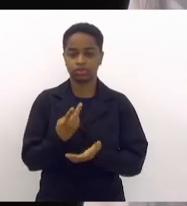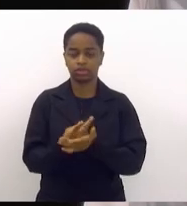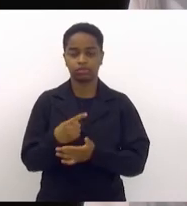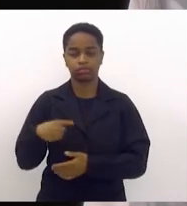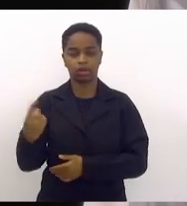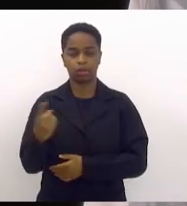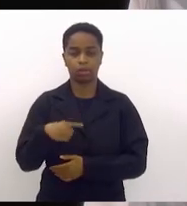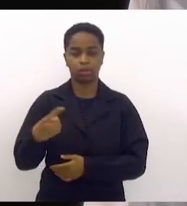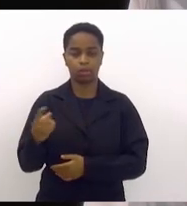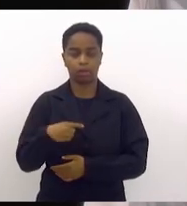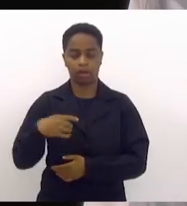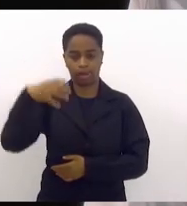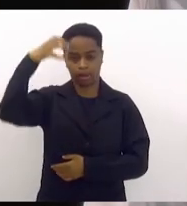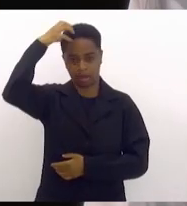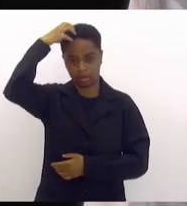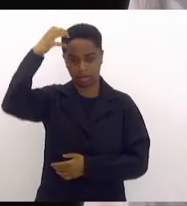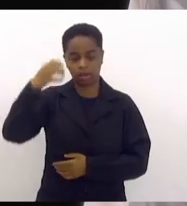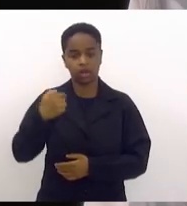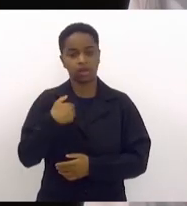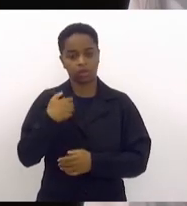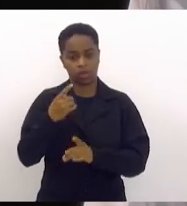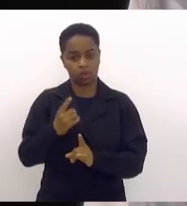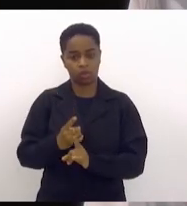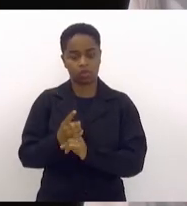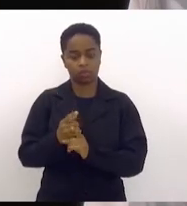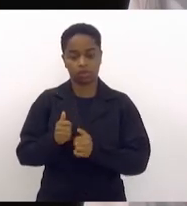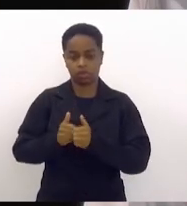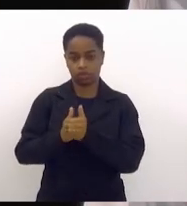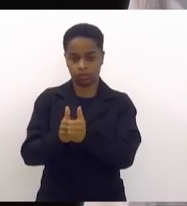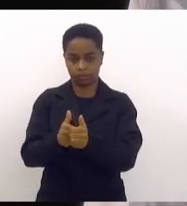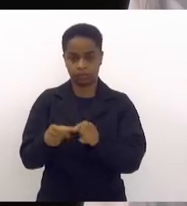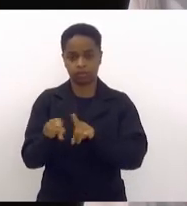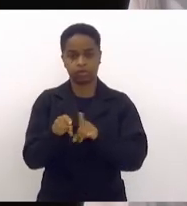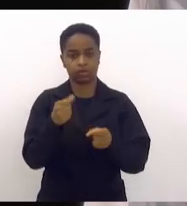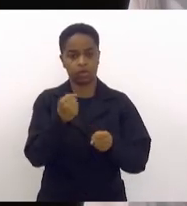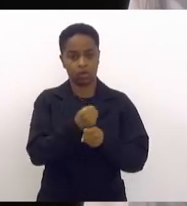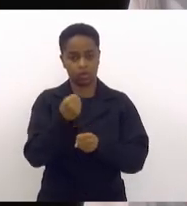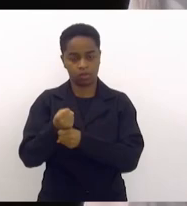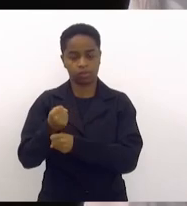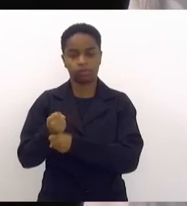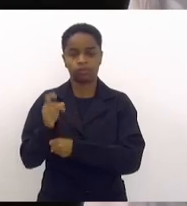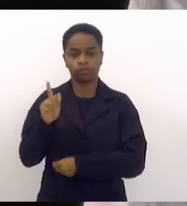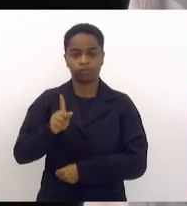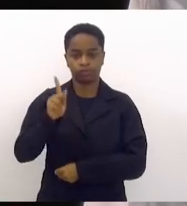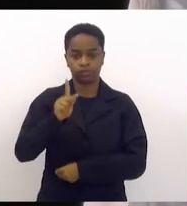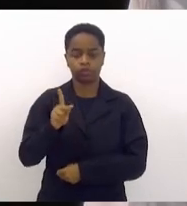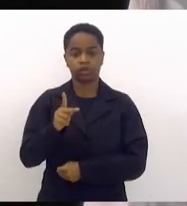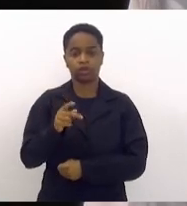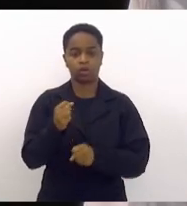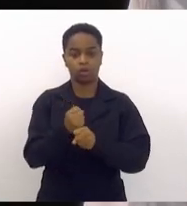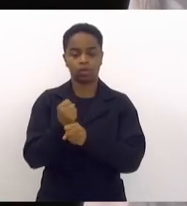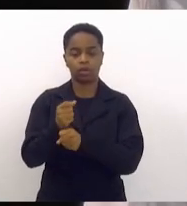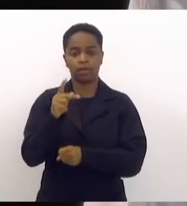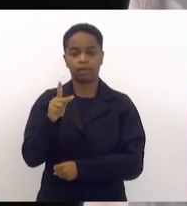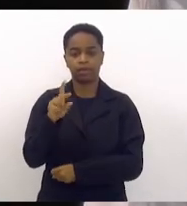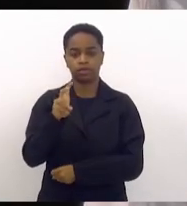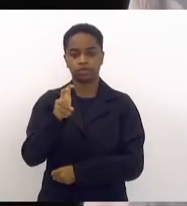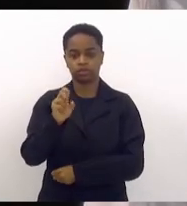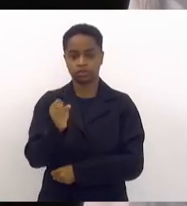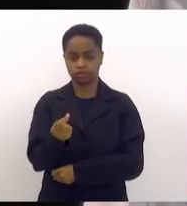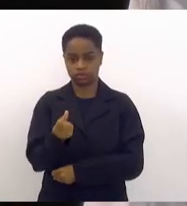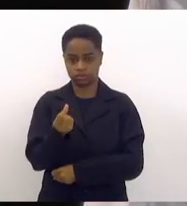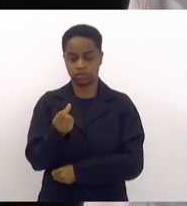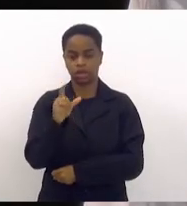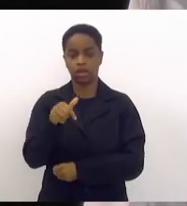oportunidade de acompanhar a obra pel Petrobras da p56 que é a plataforma que foi